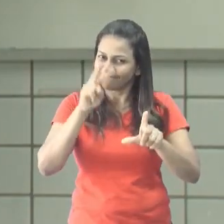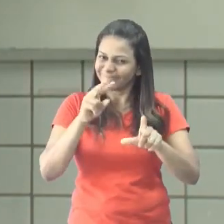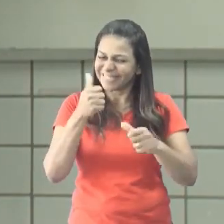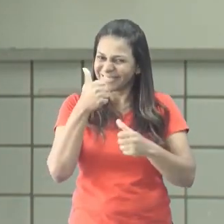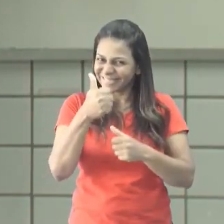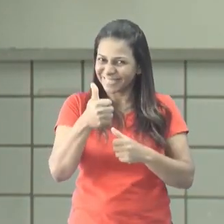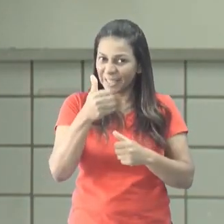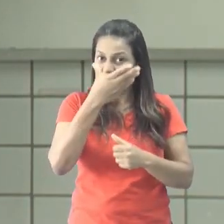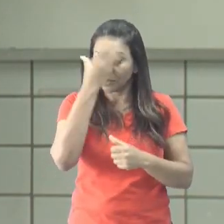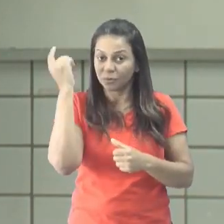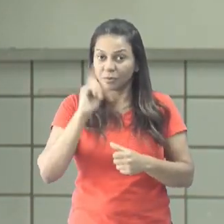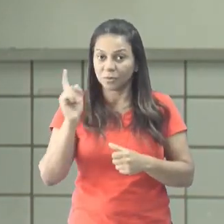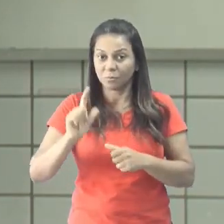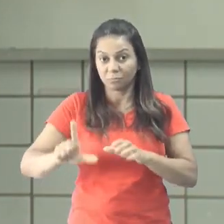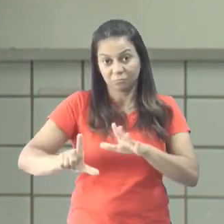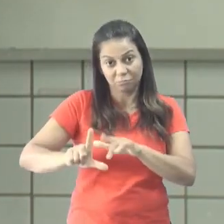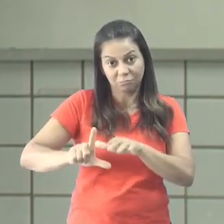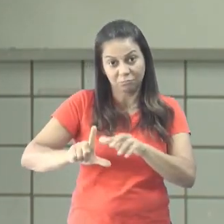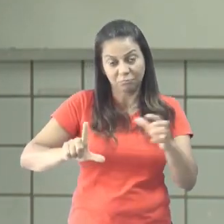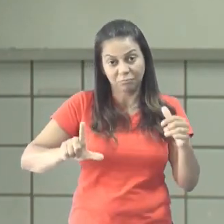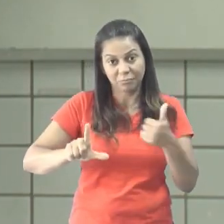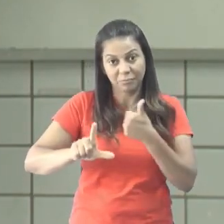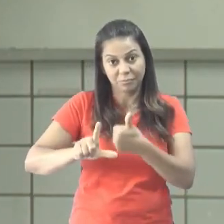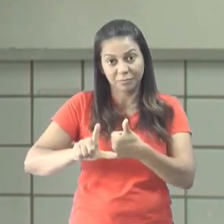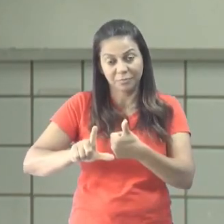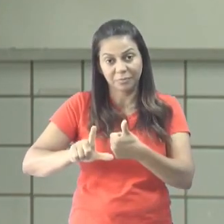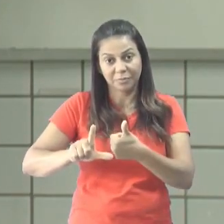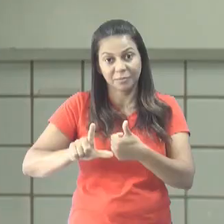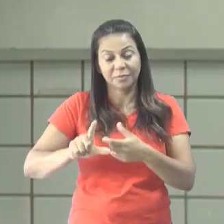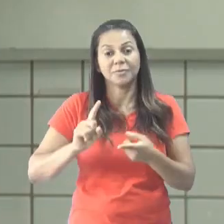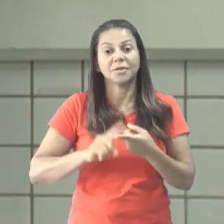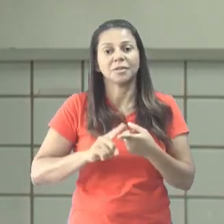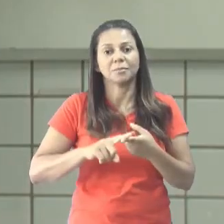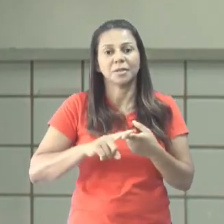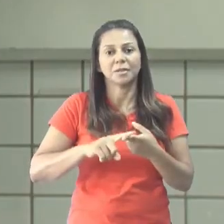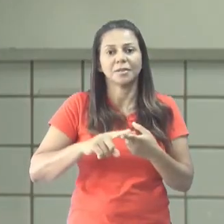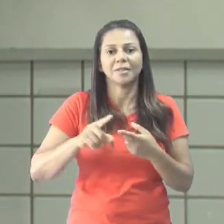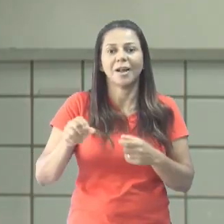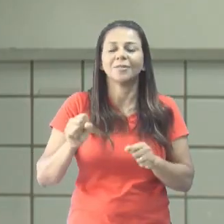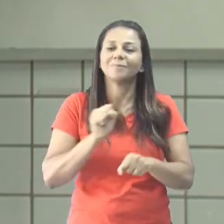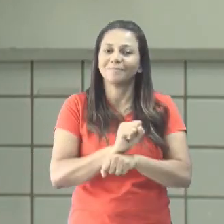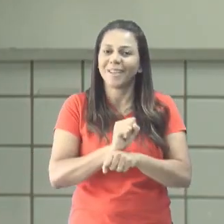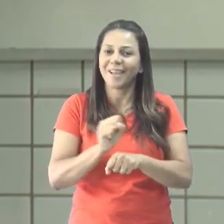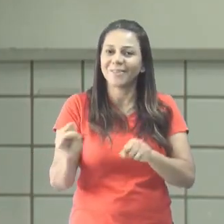Não esqueçam do QR Code, avaliem, e com a graça de Deus, me esperem na